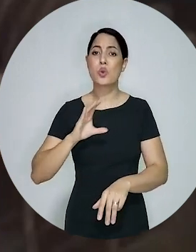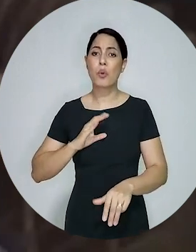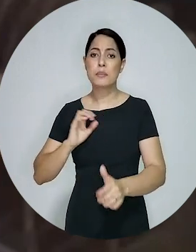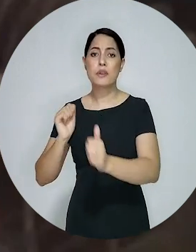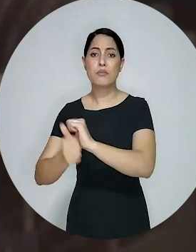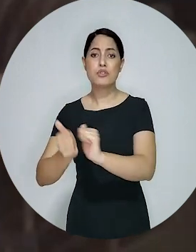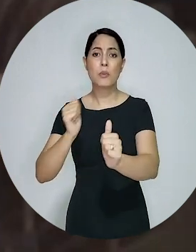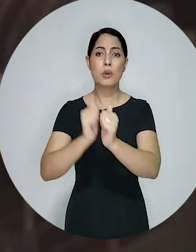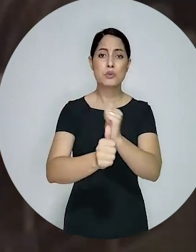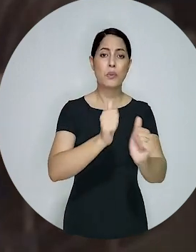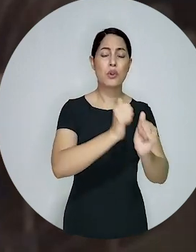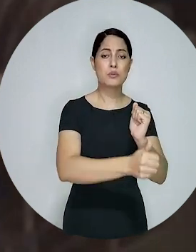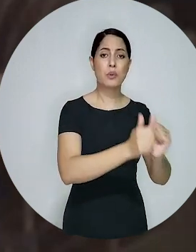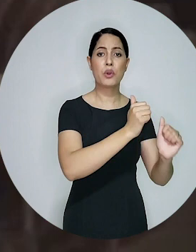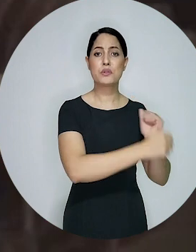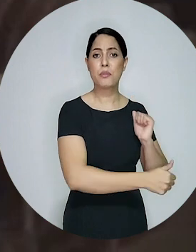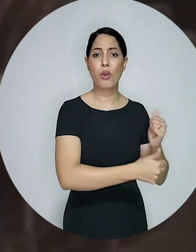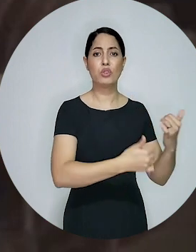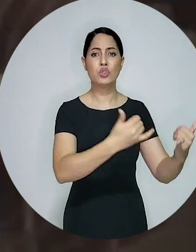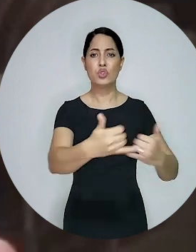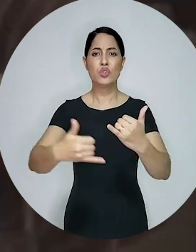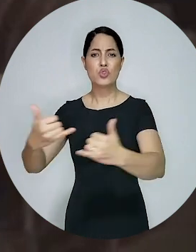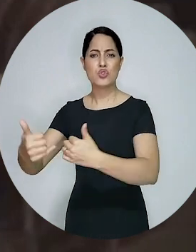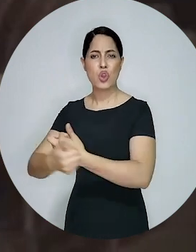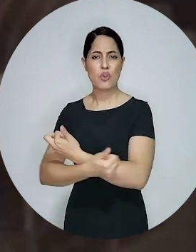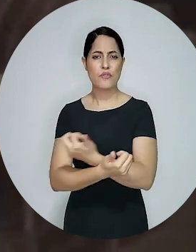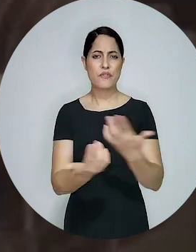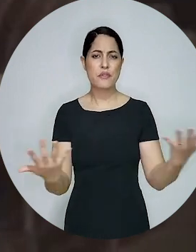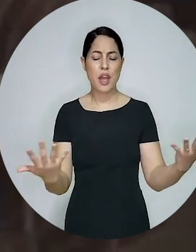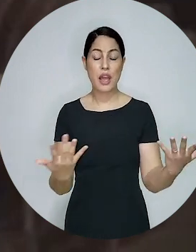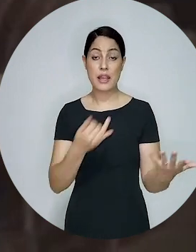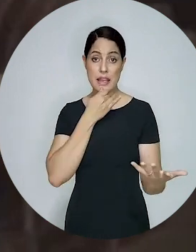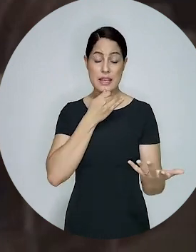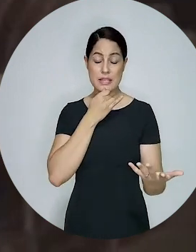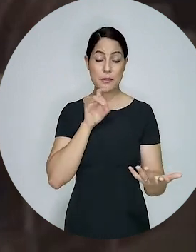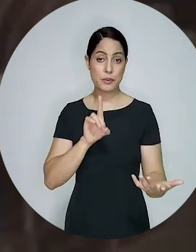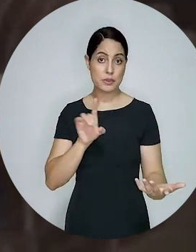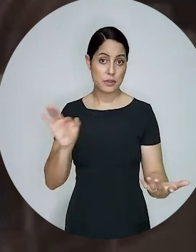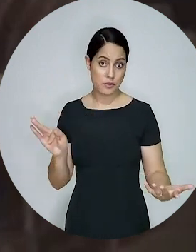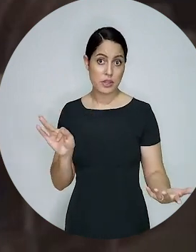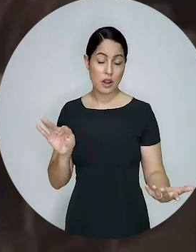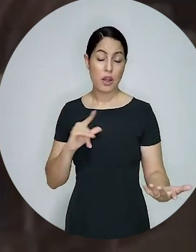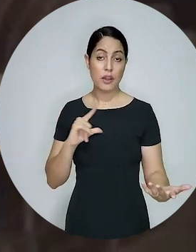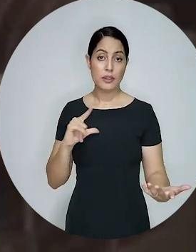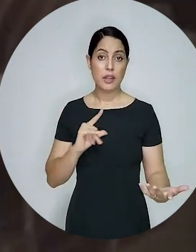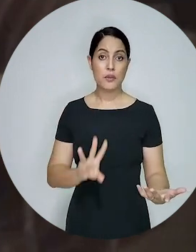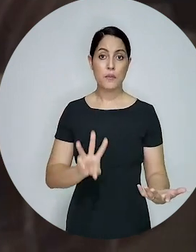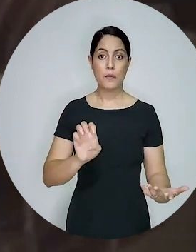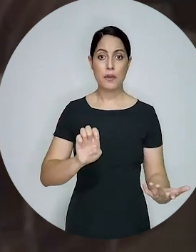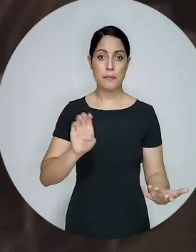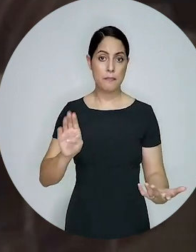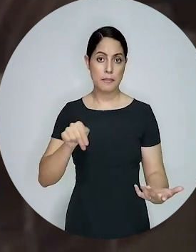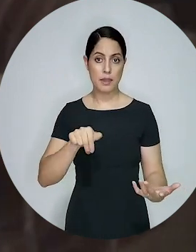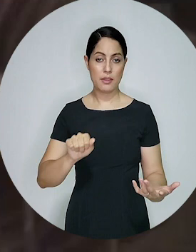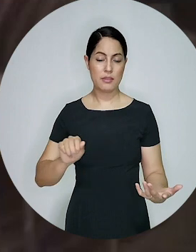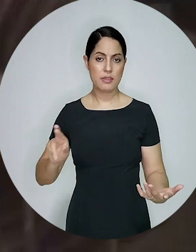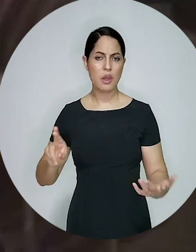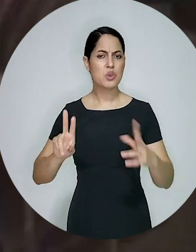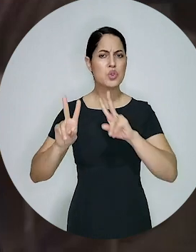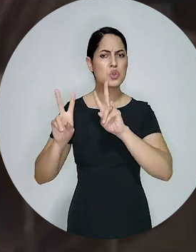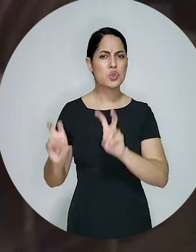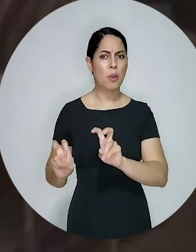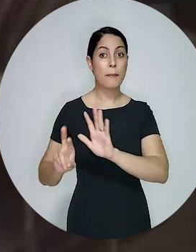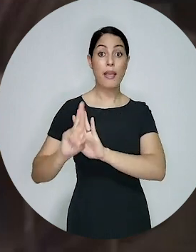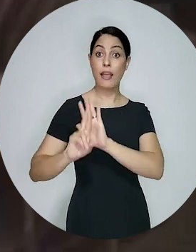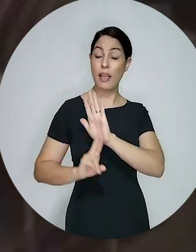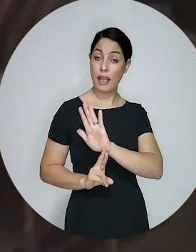de jogos, como é o caso da Comissão de Jogos do Distrito Federal, que fez alguns webinars esse ano sobre as